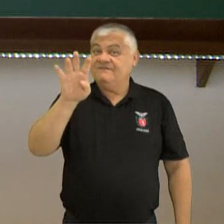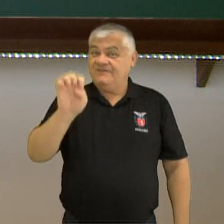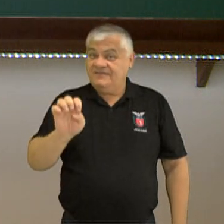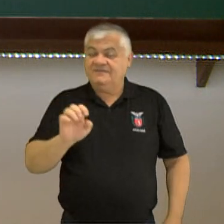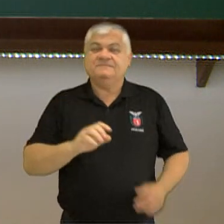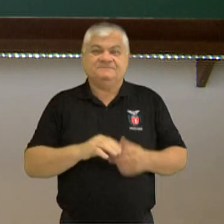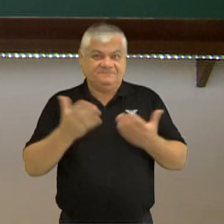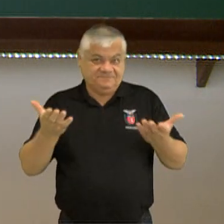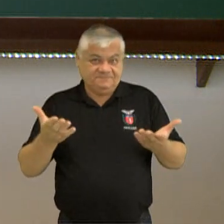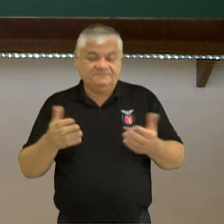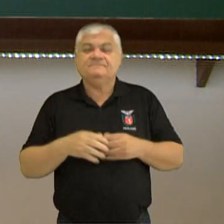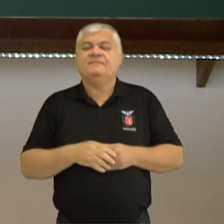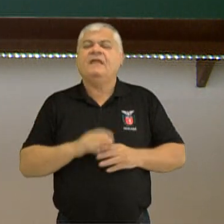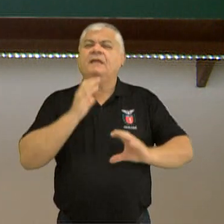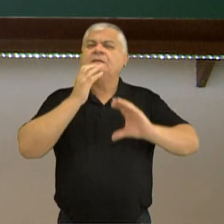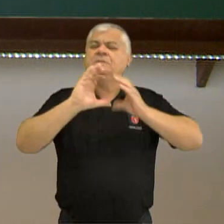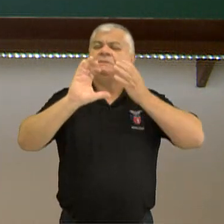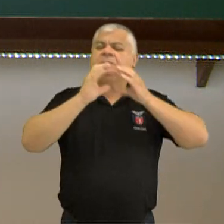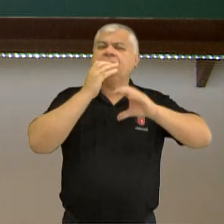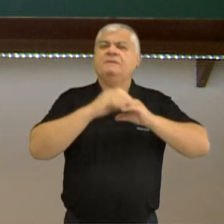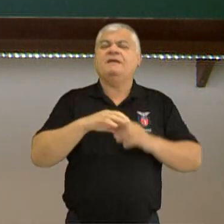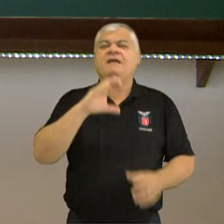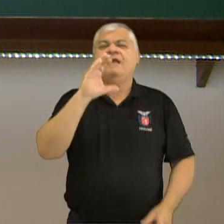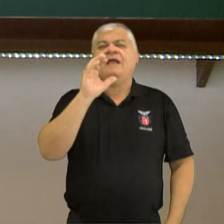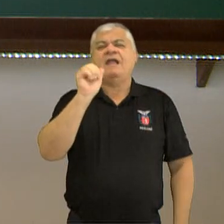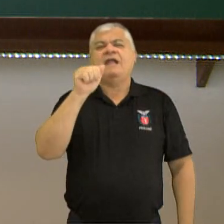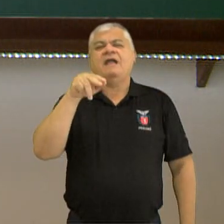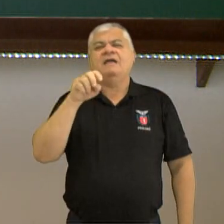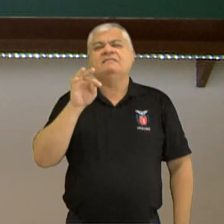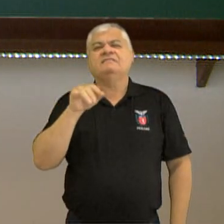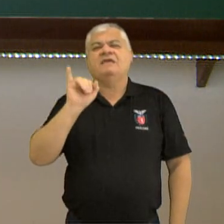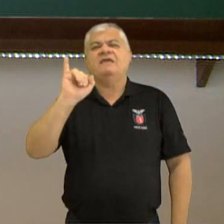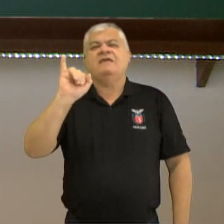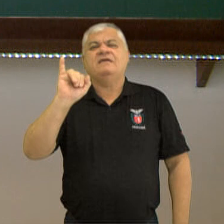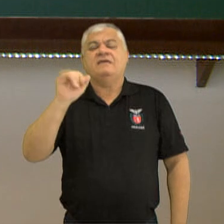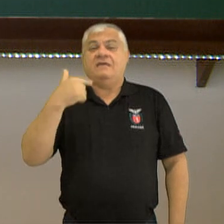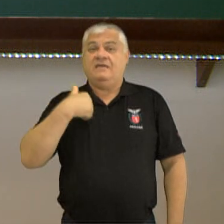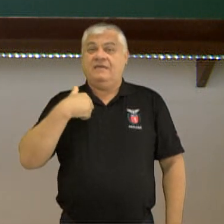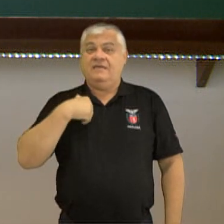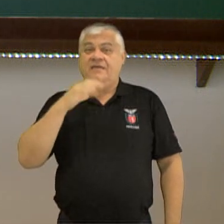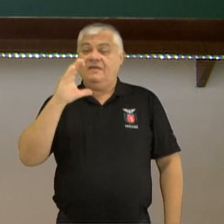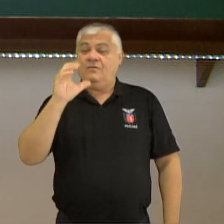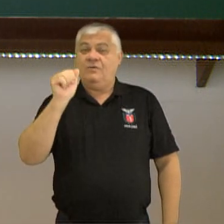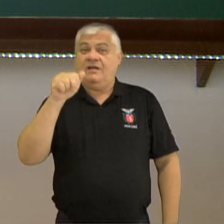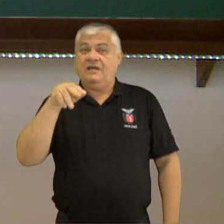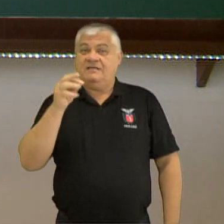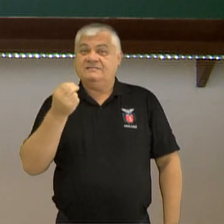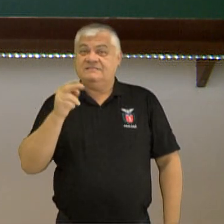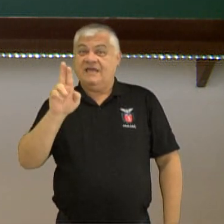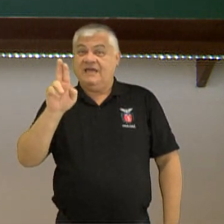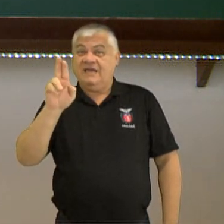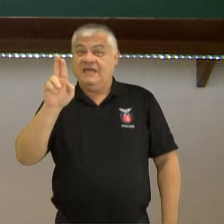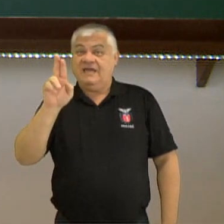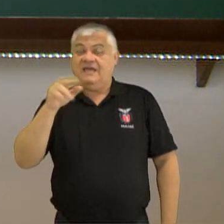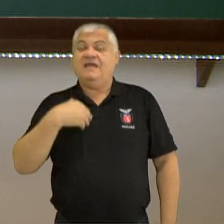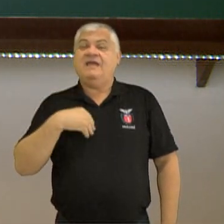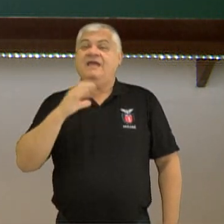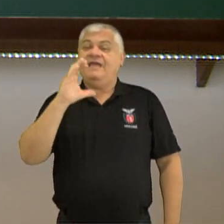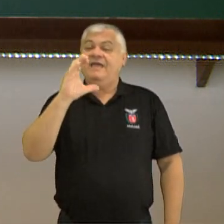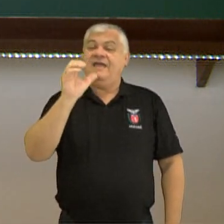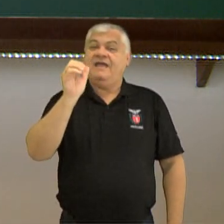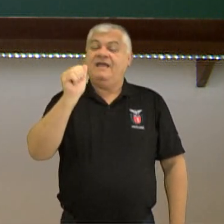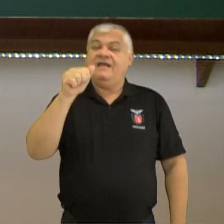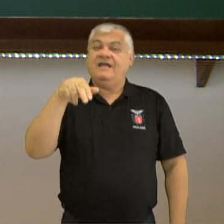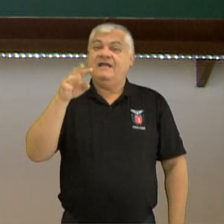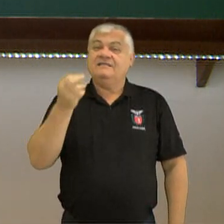cantei. O pretérito mais que perfeito, eu cantara. E o pretérito imperfeito, cantava e continuo cantando